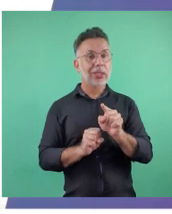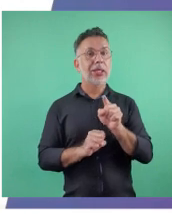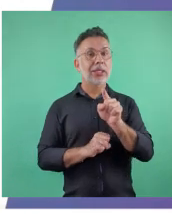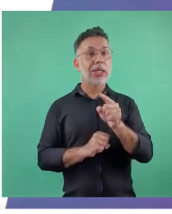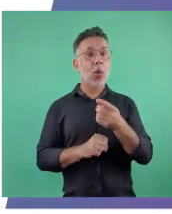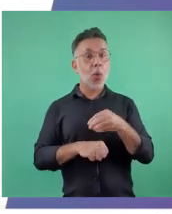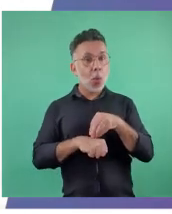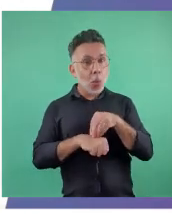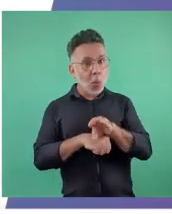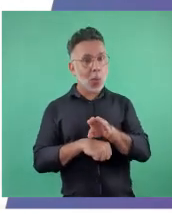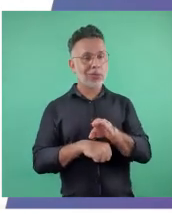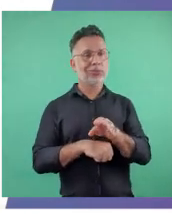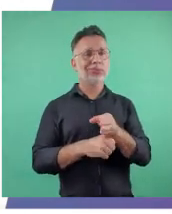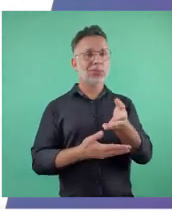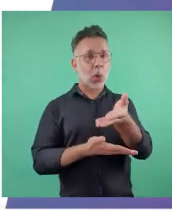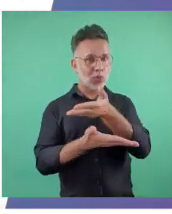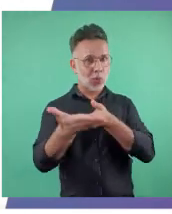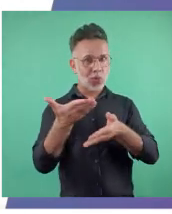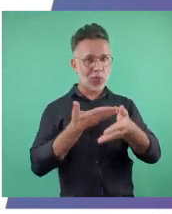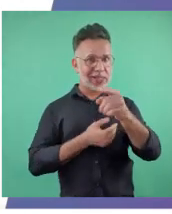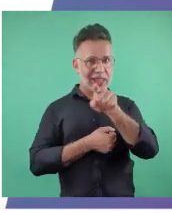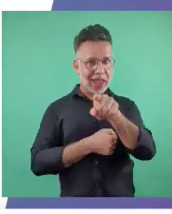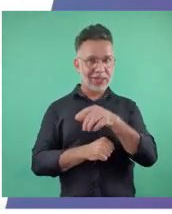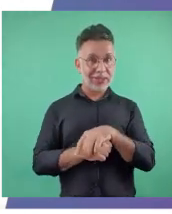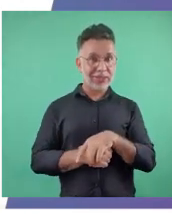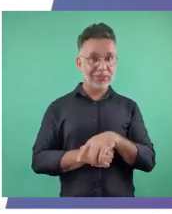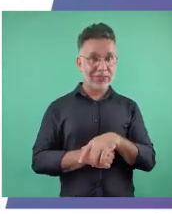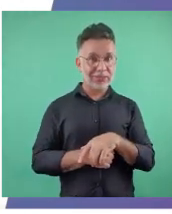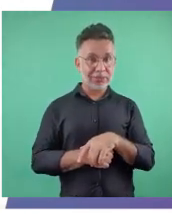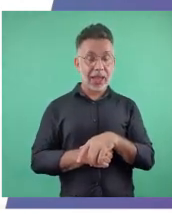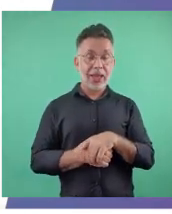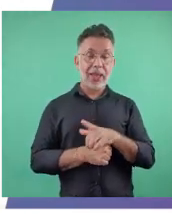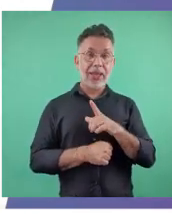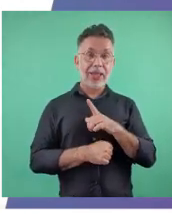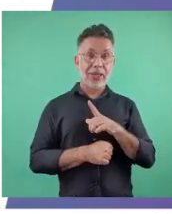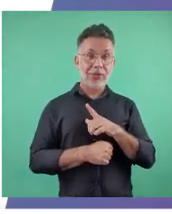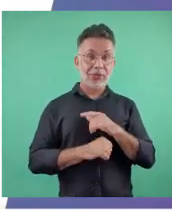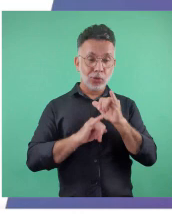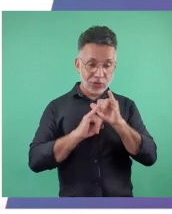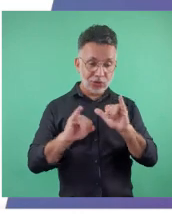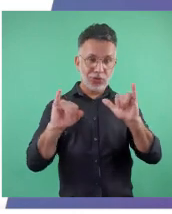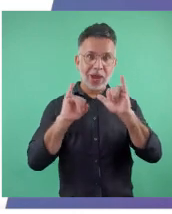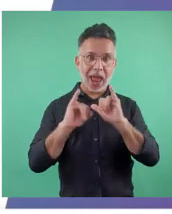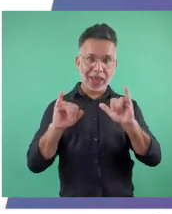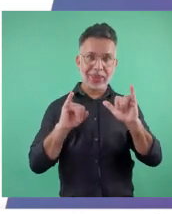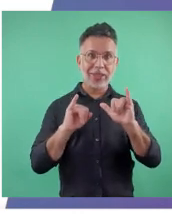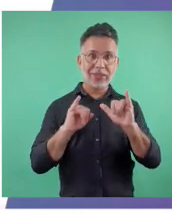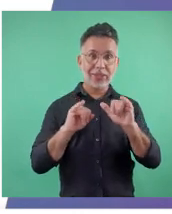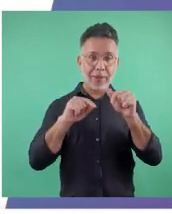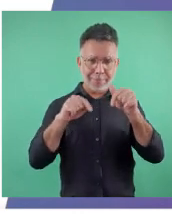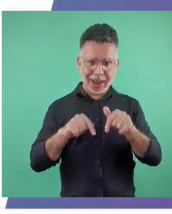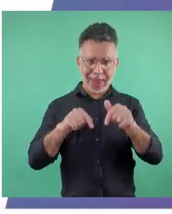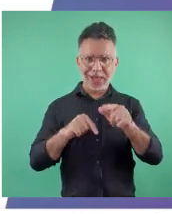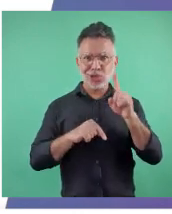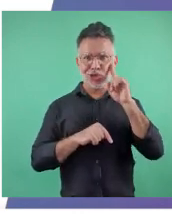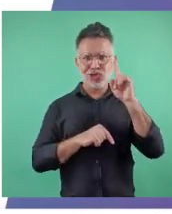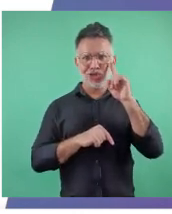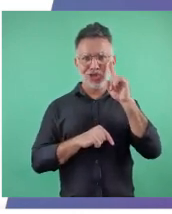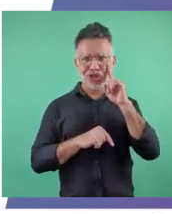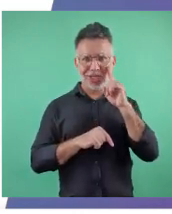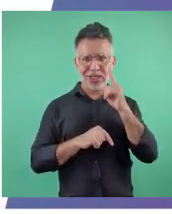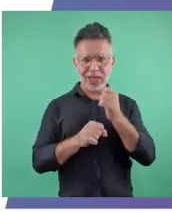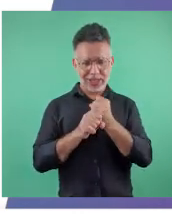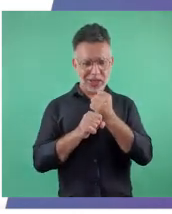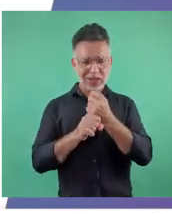algumas considerações finais da Organização Mundial de Saúde e que eu gostaria de compartilhar com vocês,